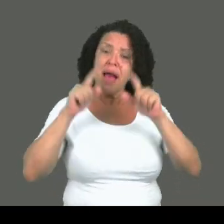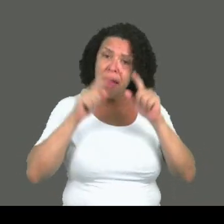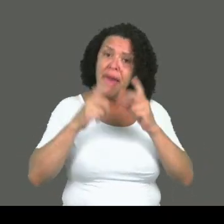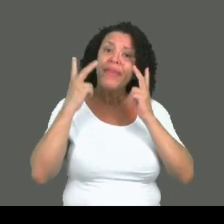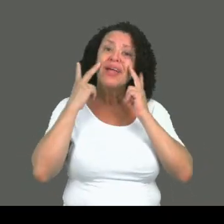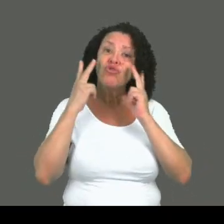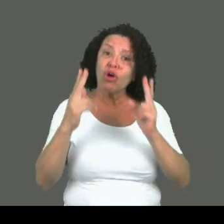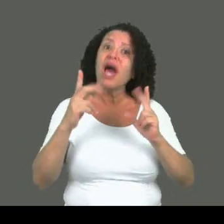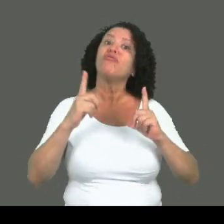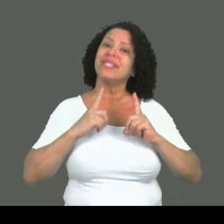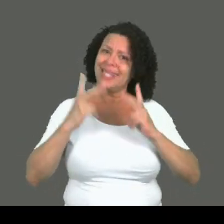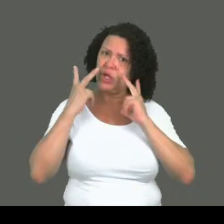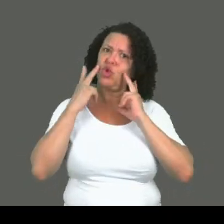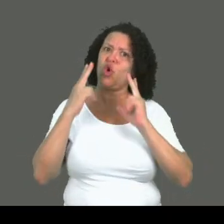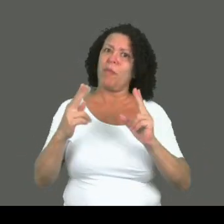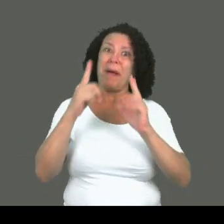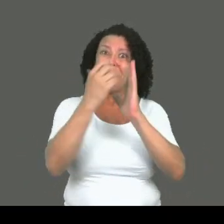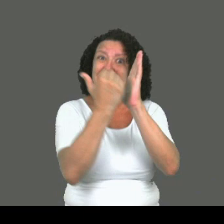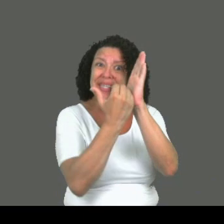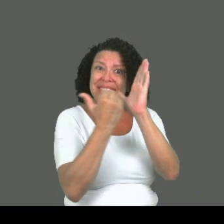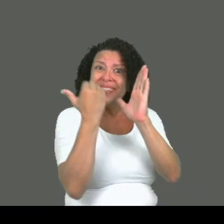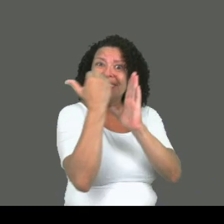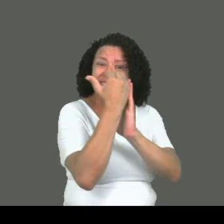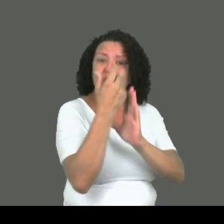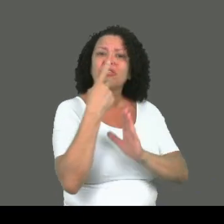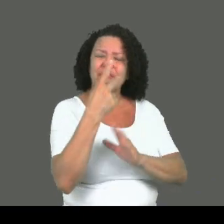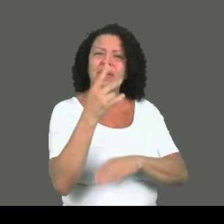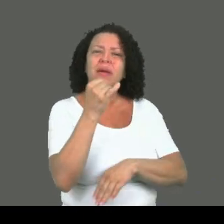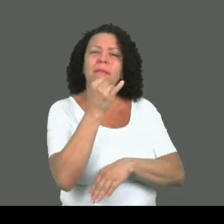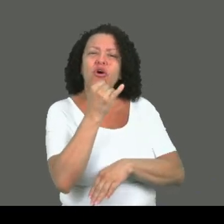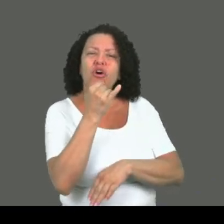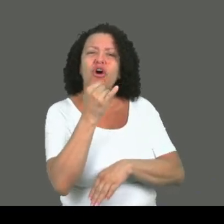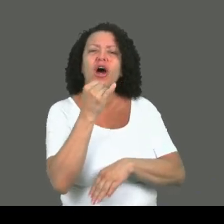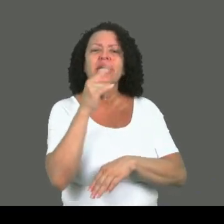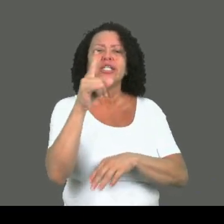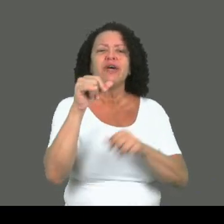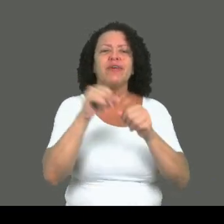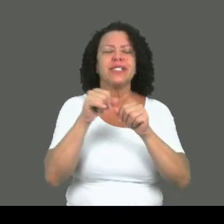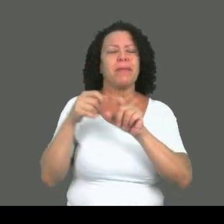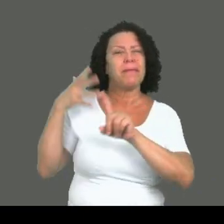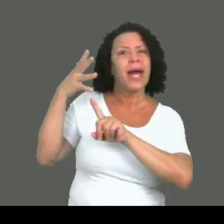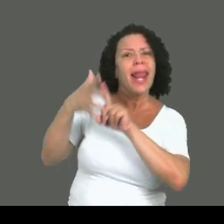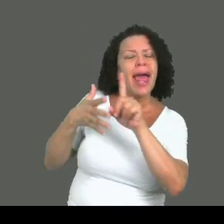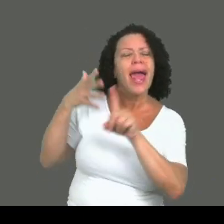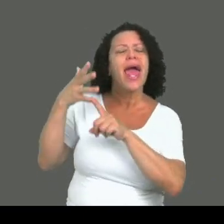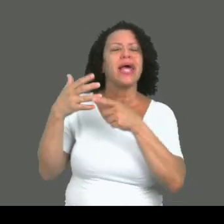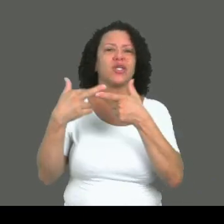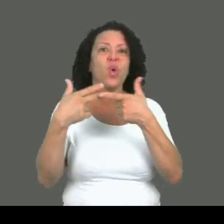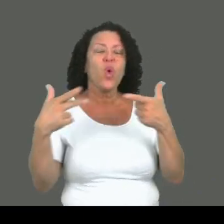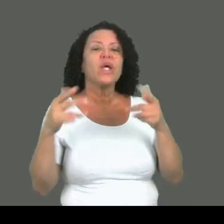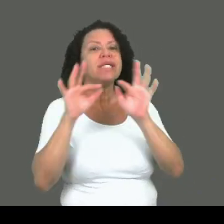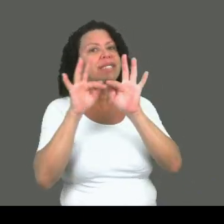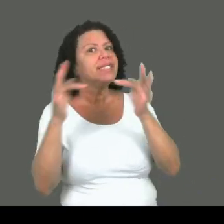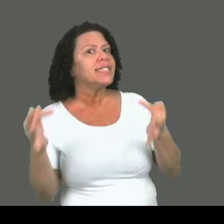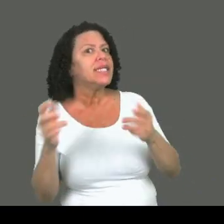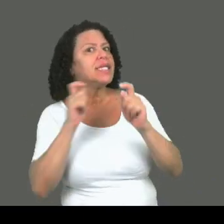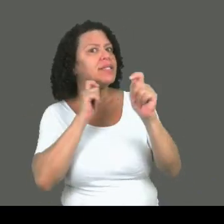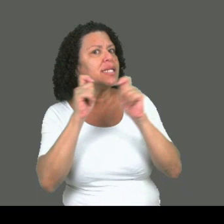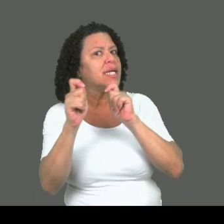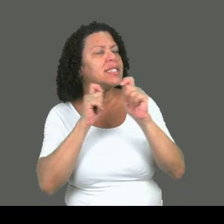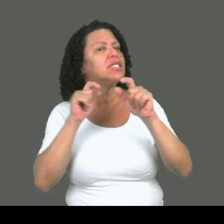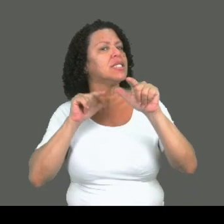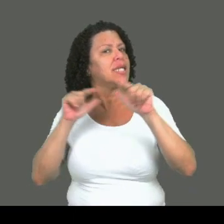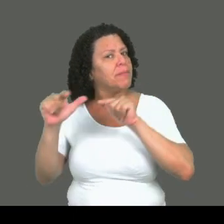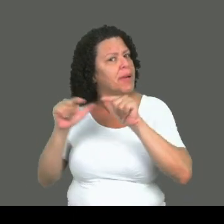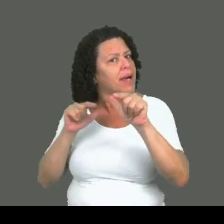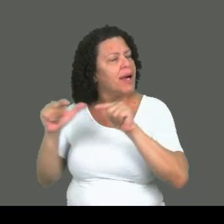aquela que eu estava dando exemplo, a ansiedade de fazer uma boa palestra, de fazer uma entrevista de emprego, a